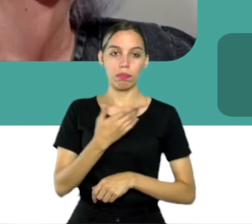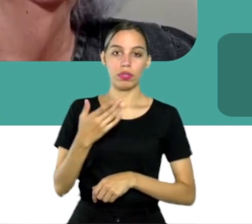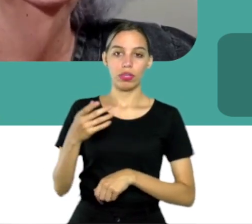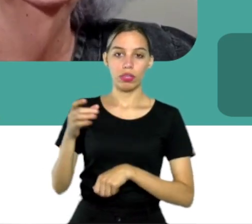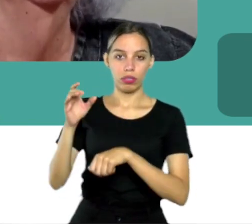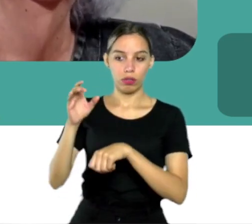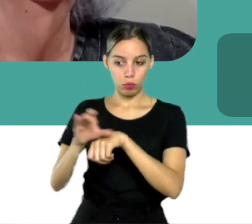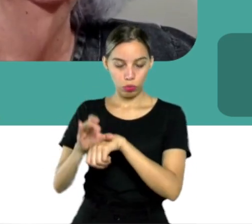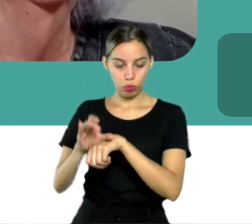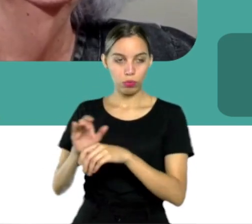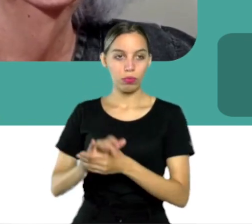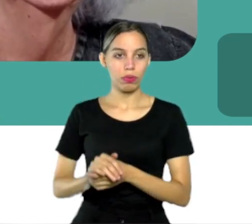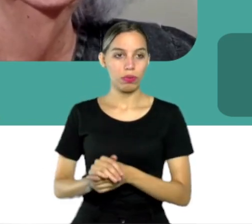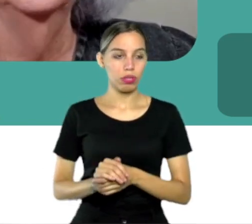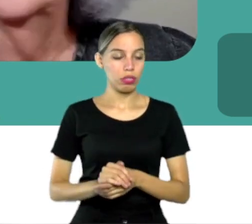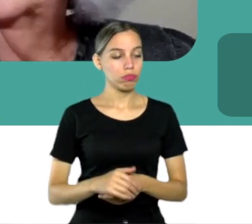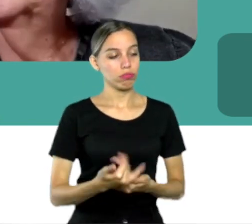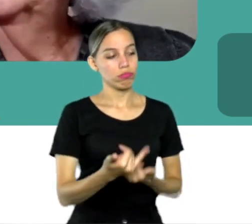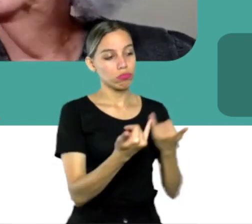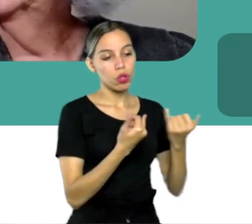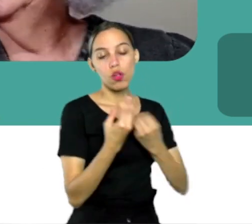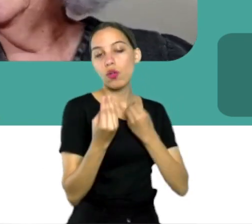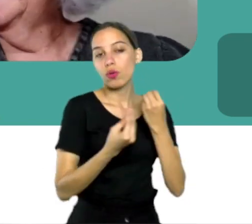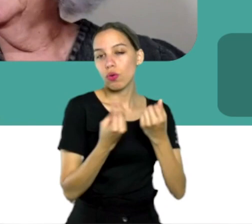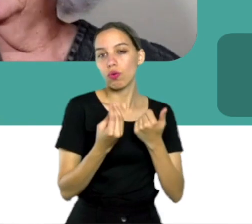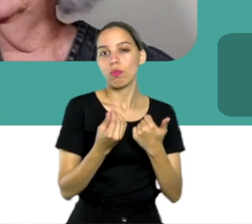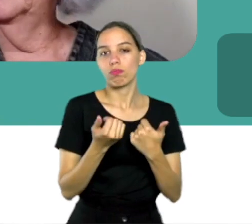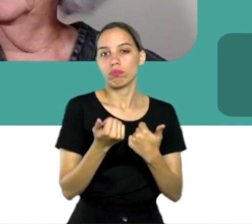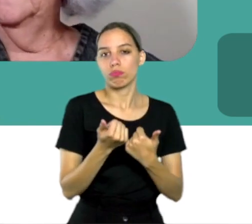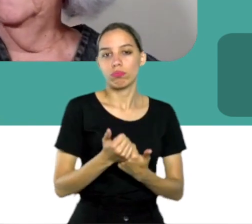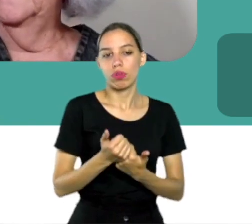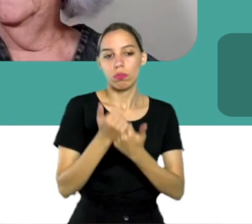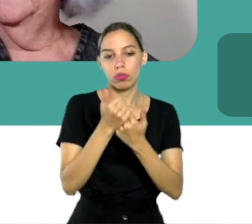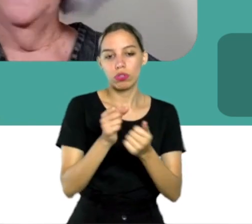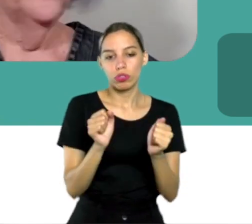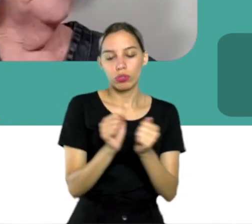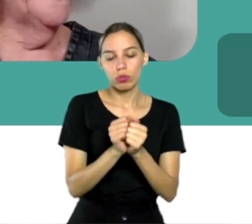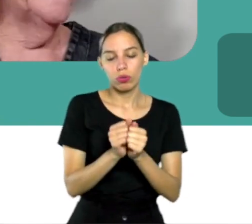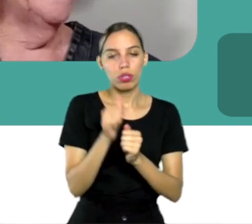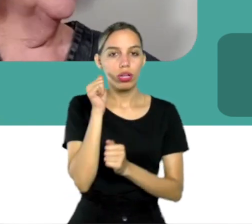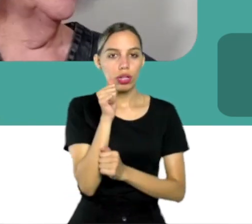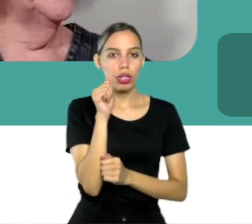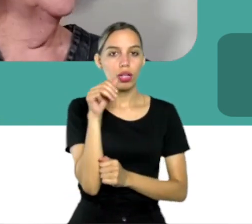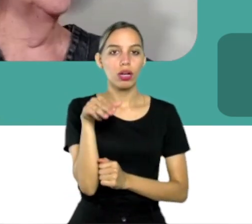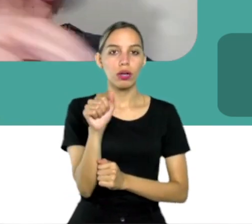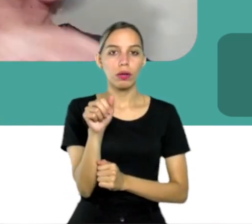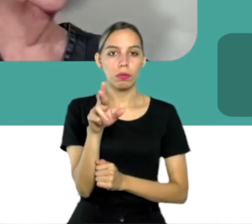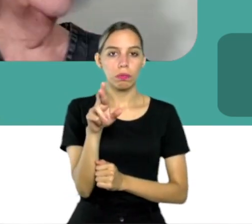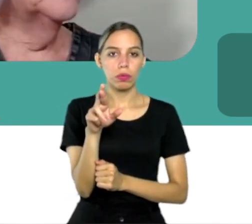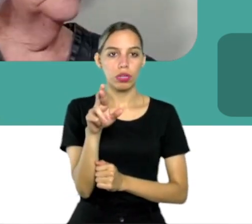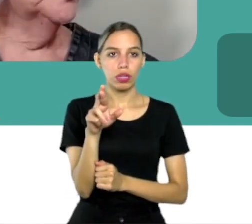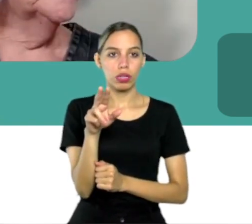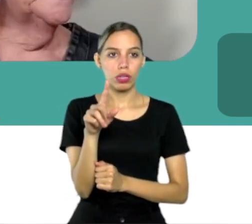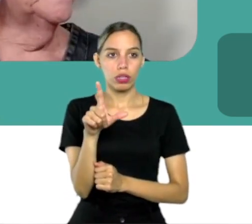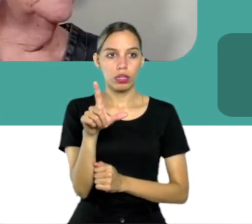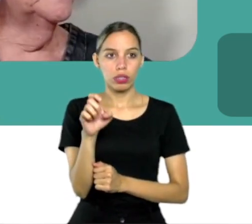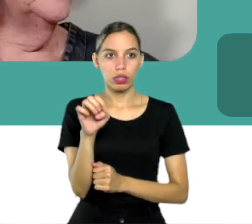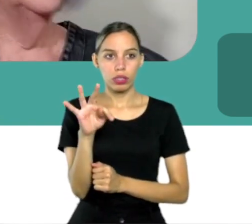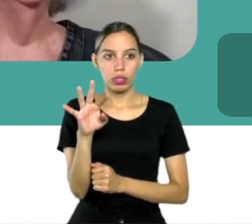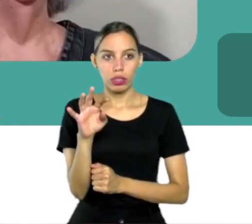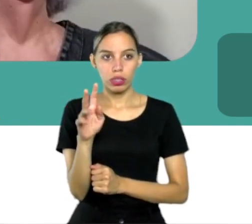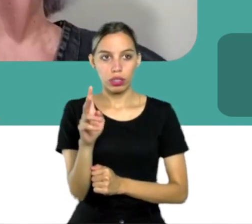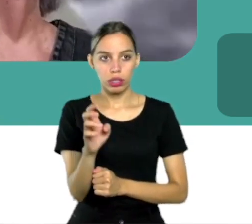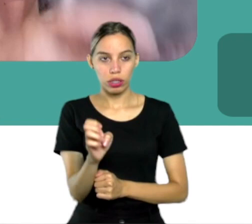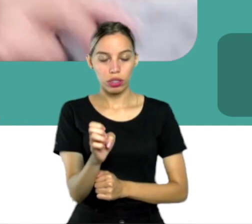parceria última aí, né, desse mais recente sua com a Marlete, que você com a Marlete. Nós fizemos o livro